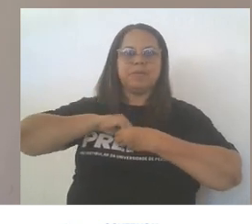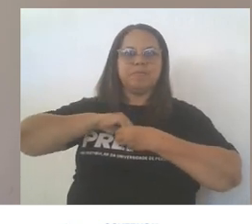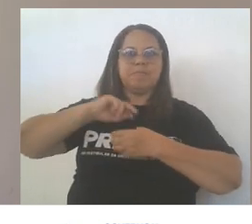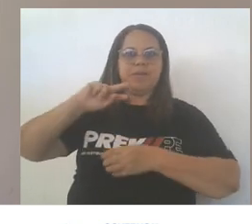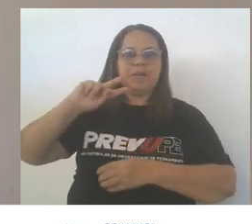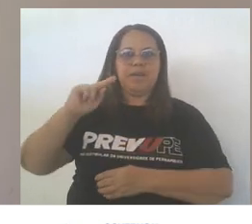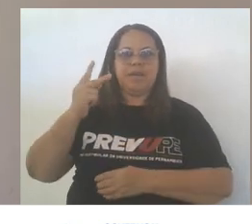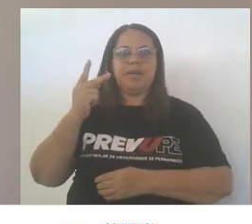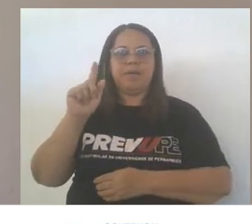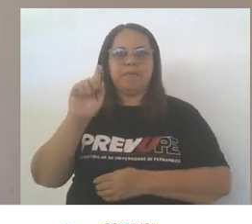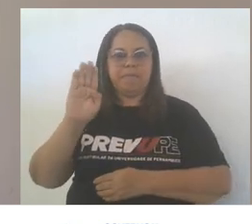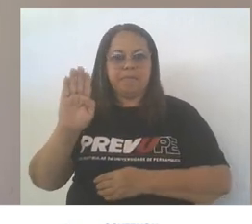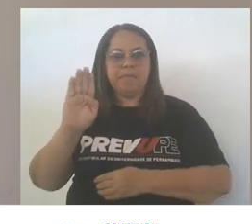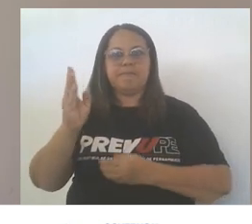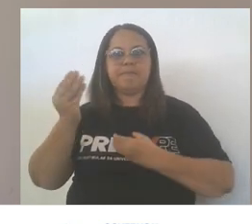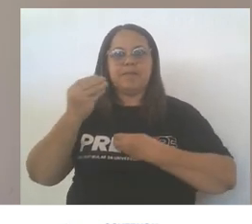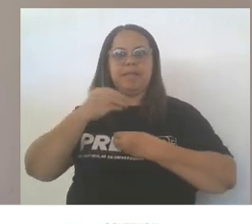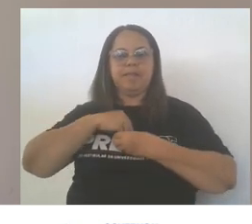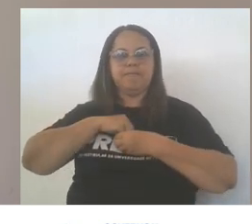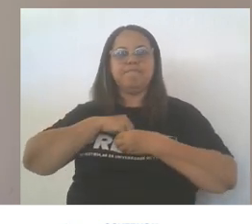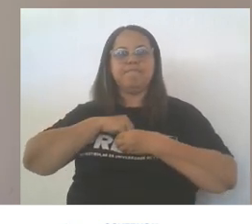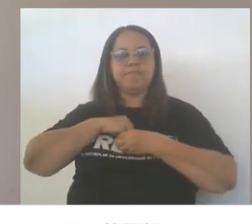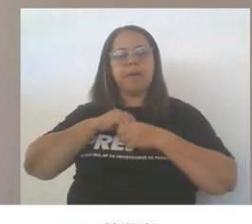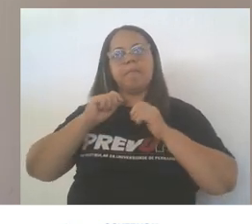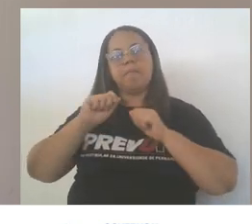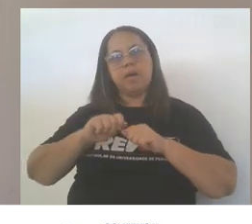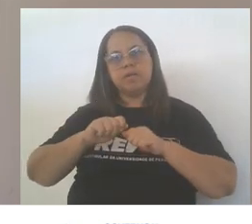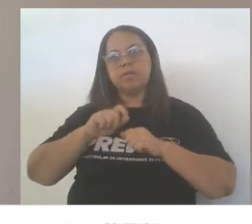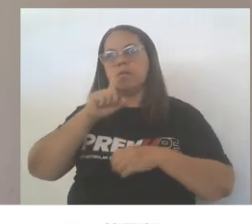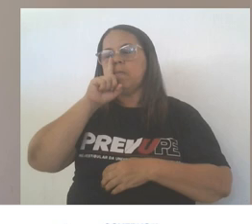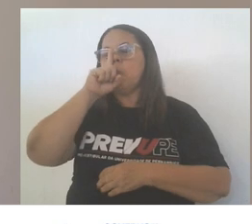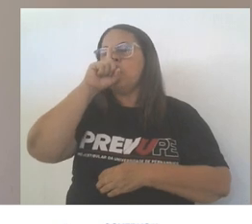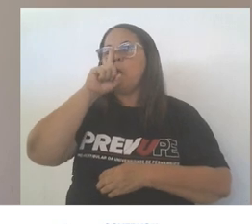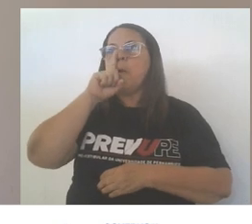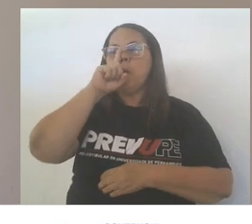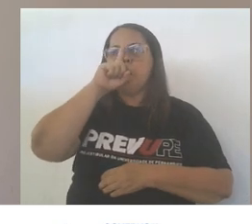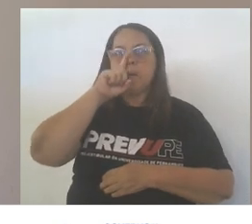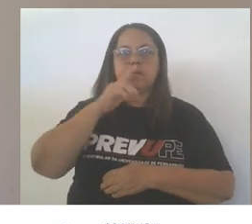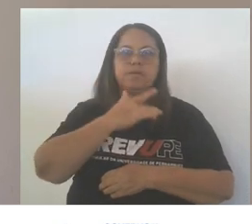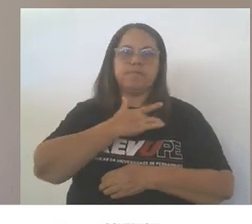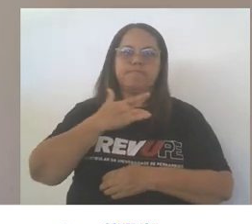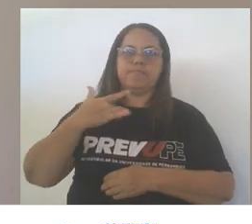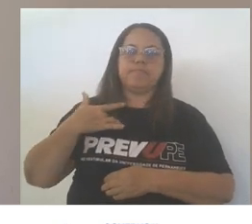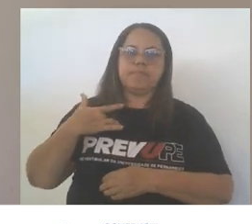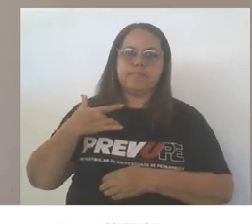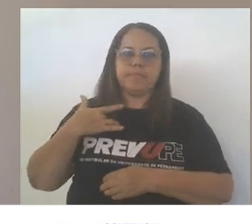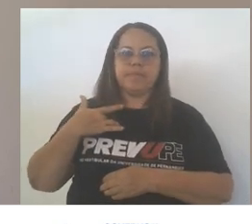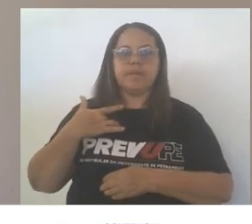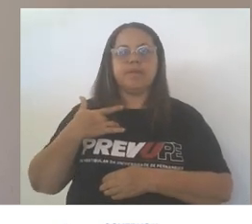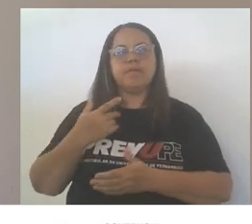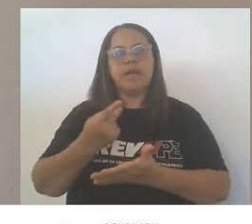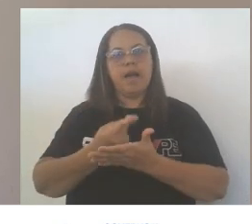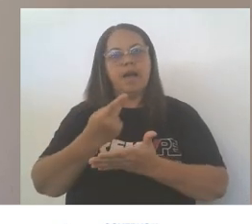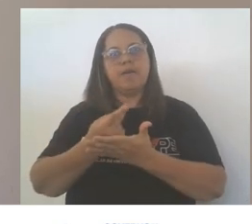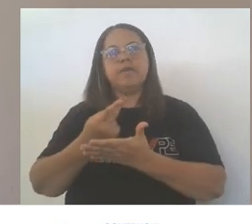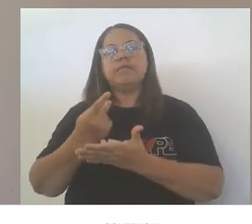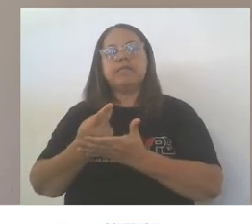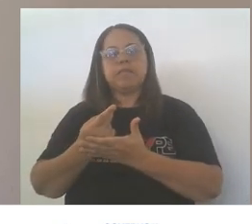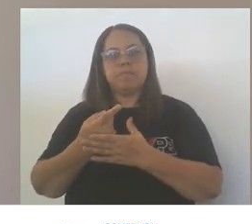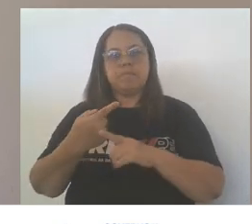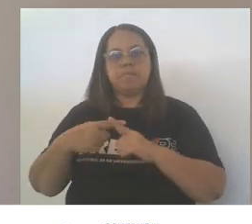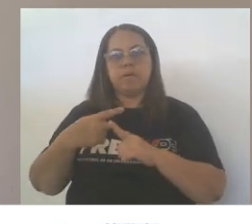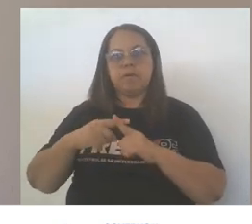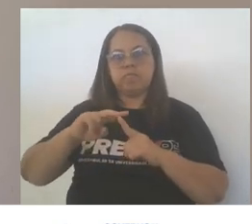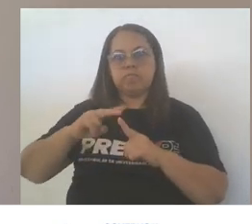suas cadeias alimentares, representando um risco significativo para sua saúde. Os efeitos adversos da alta concentração